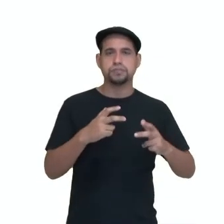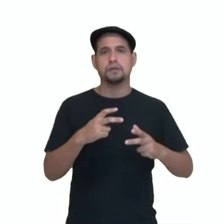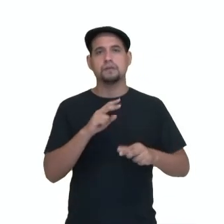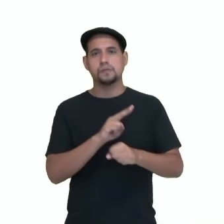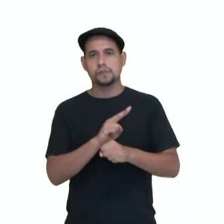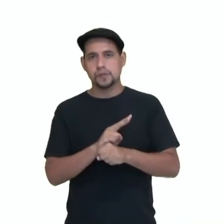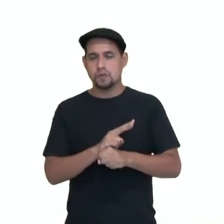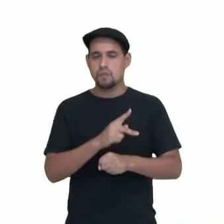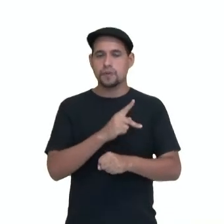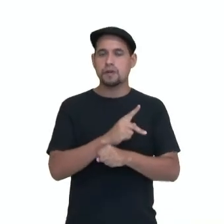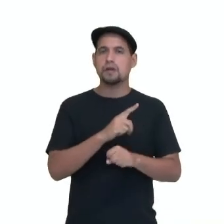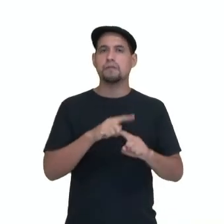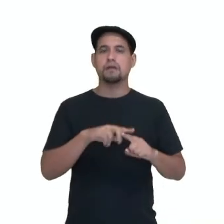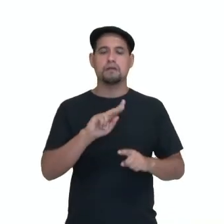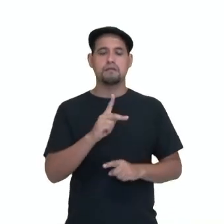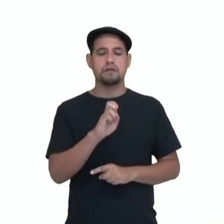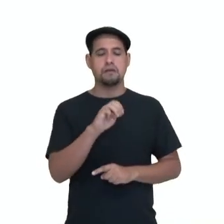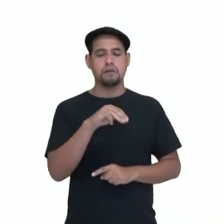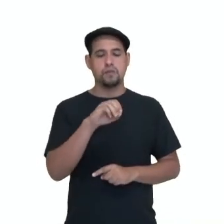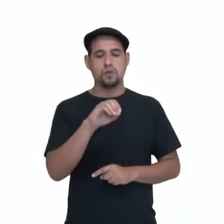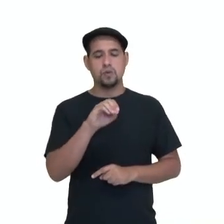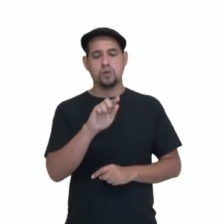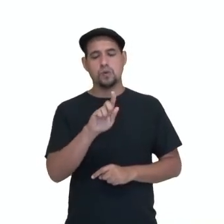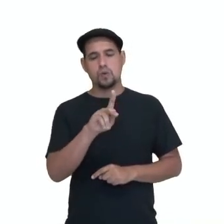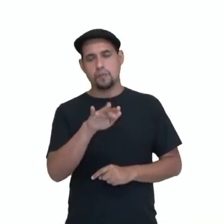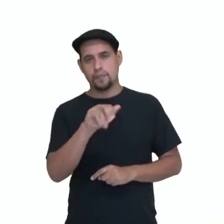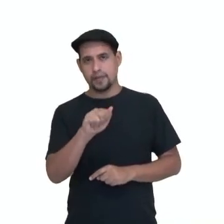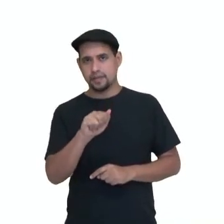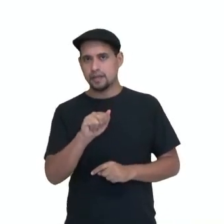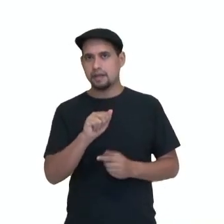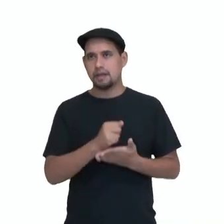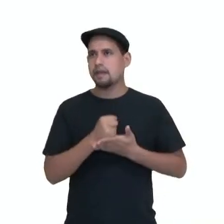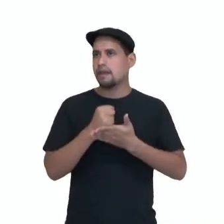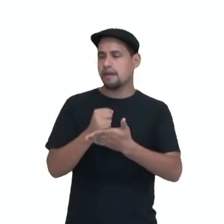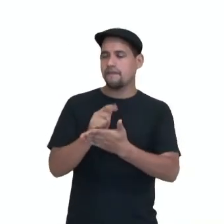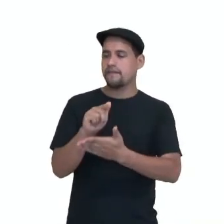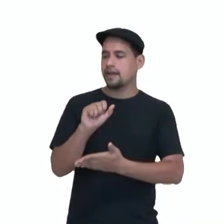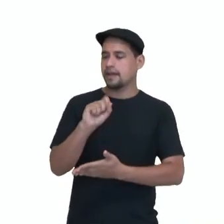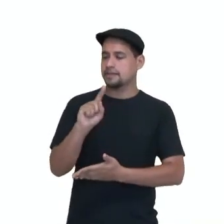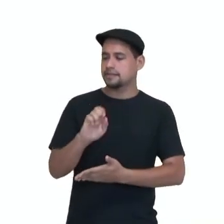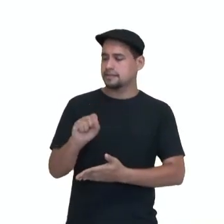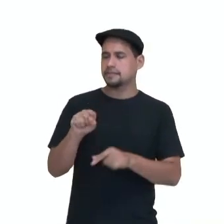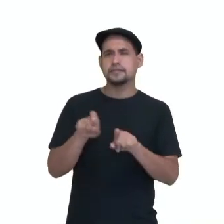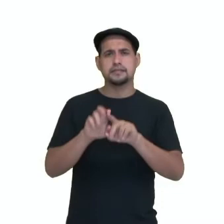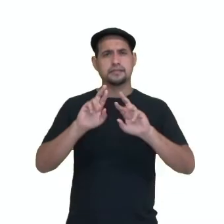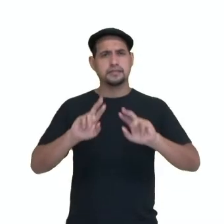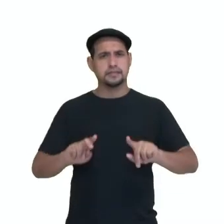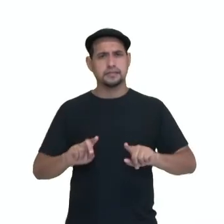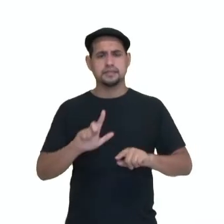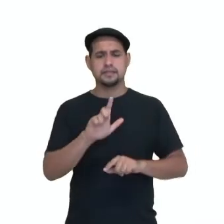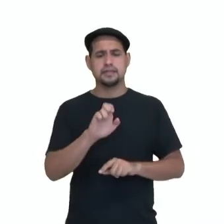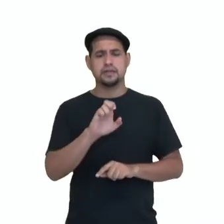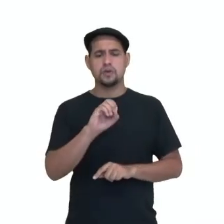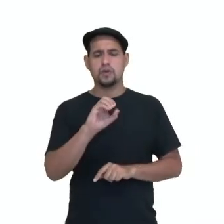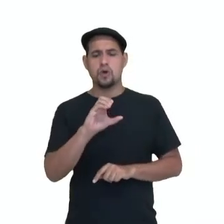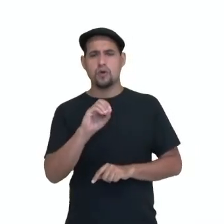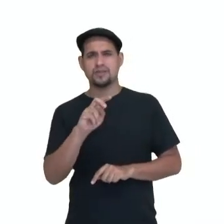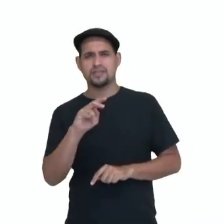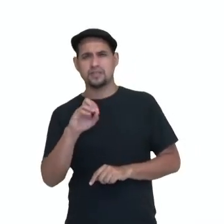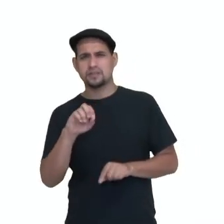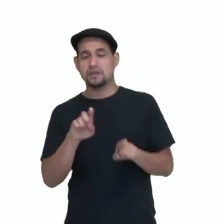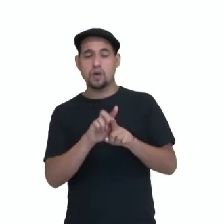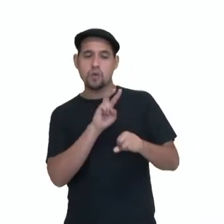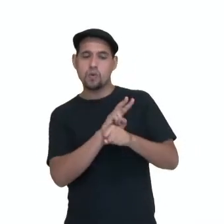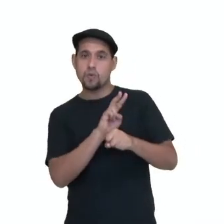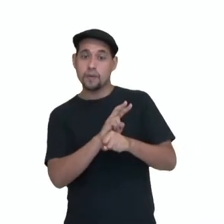proteínas. A hemoglobina participa do transporte de gases, oxigênio e gás carbônico. Os leucócitos fazem a defesa e as